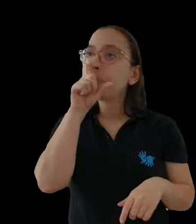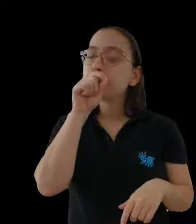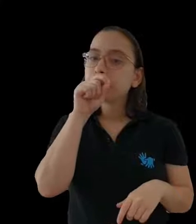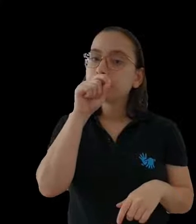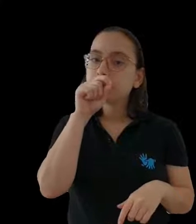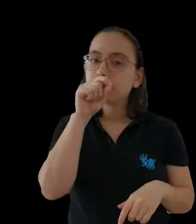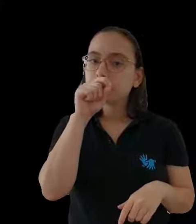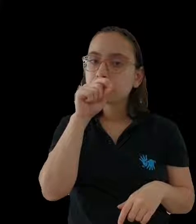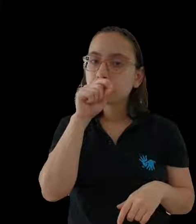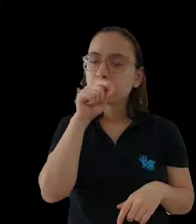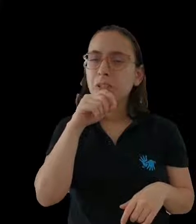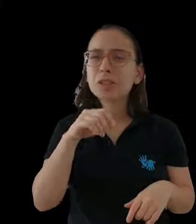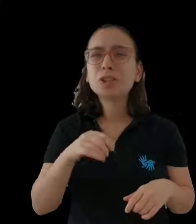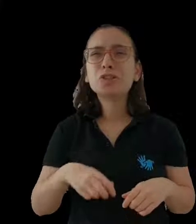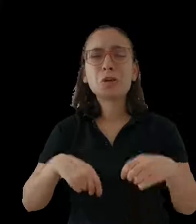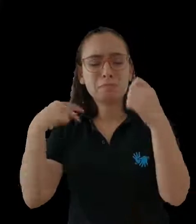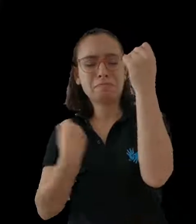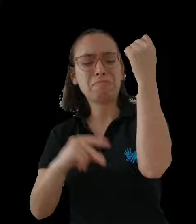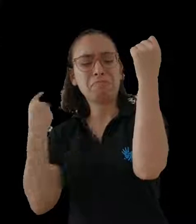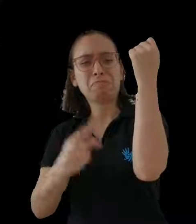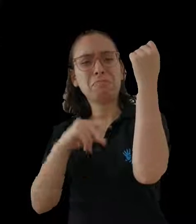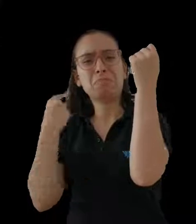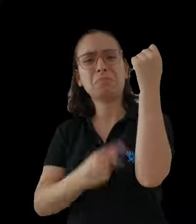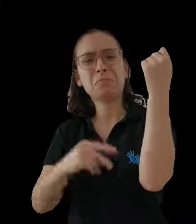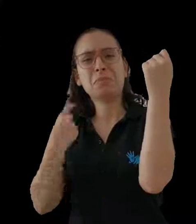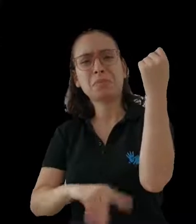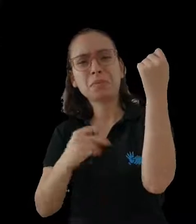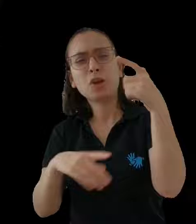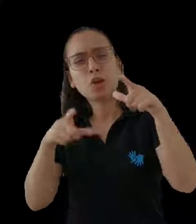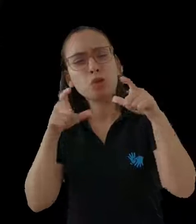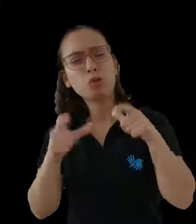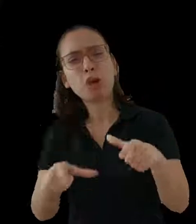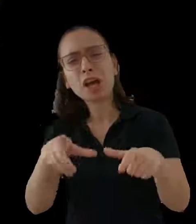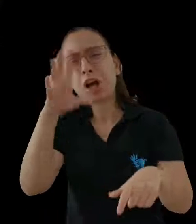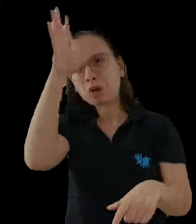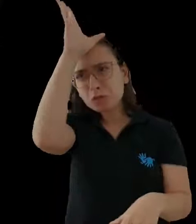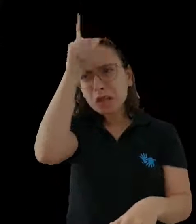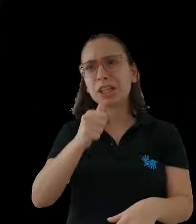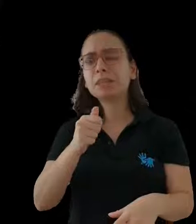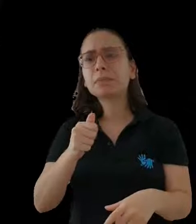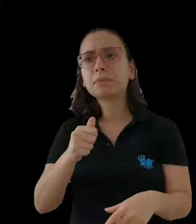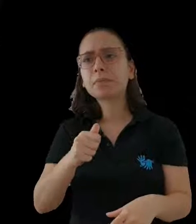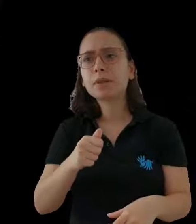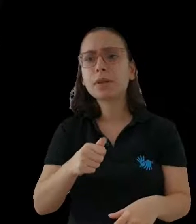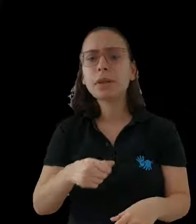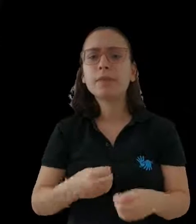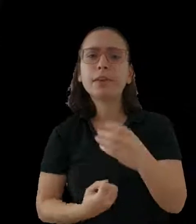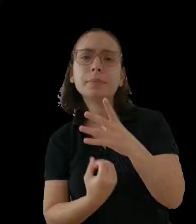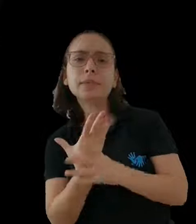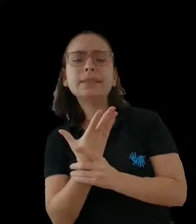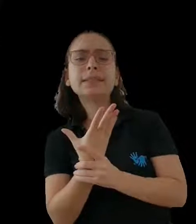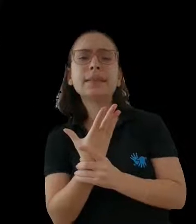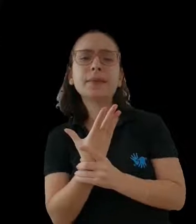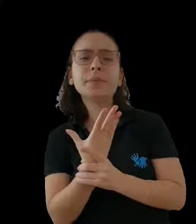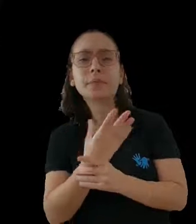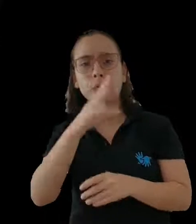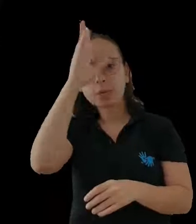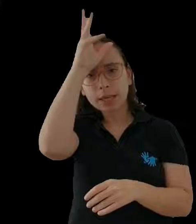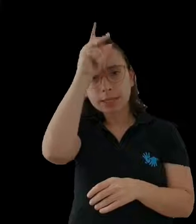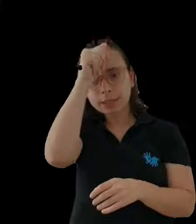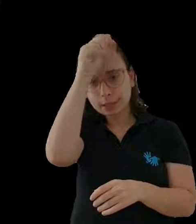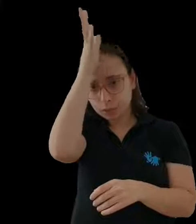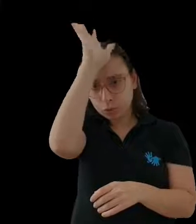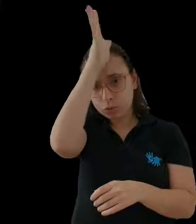Então, o pintinho, ele sofre maus tratos no galinheiro. Então, a gente tem que aparecer agora uma galinha e